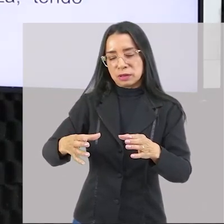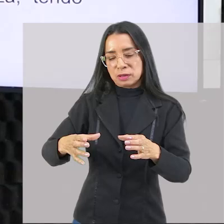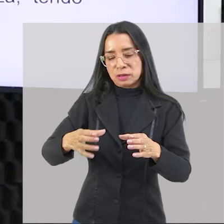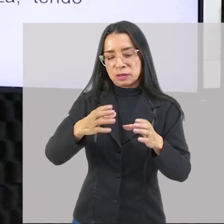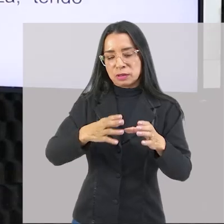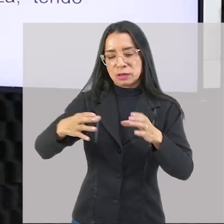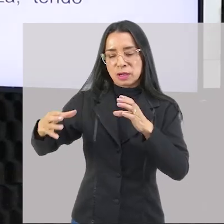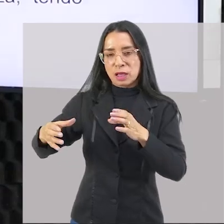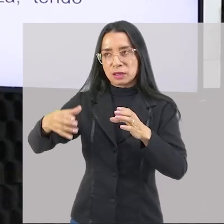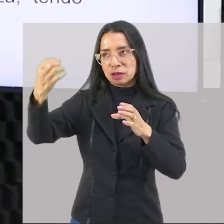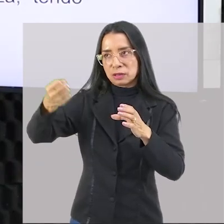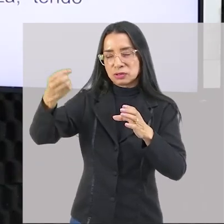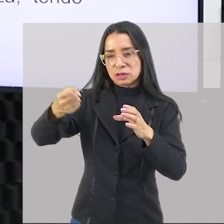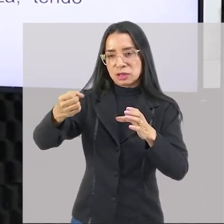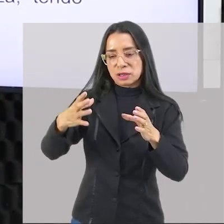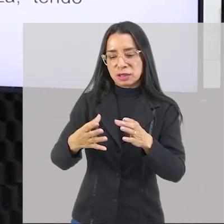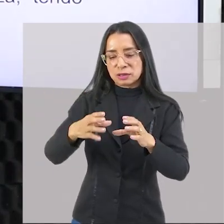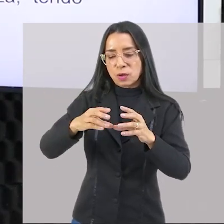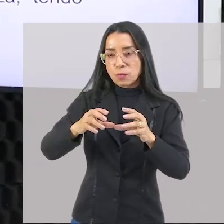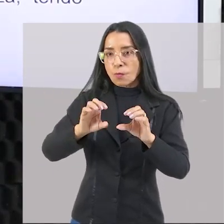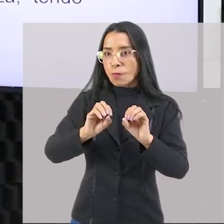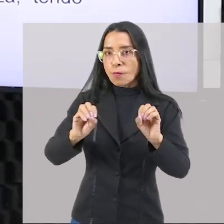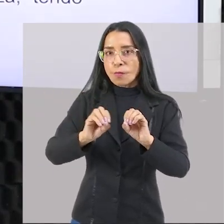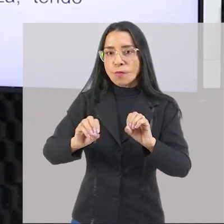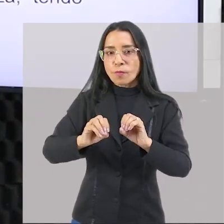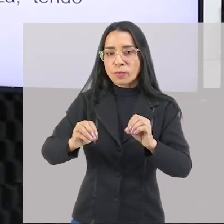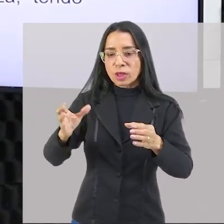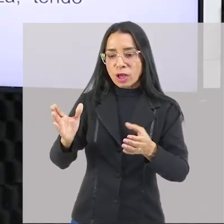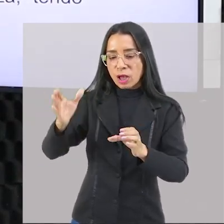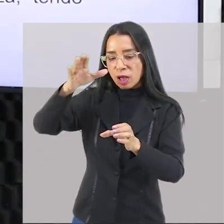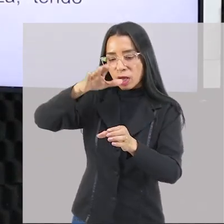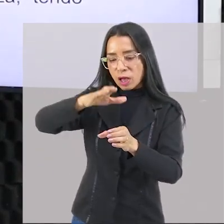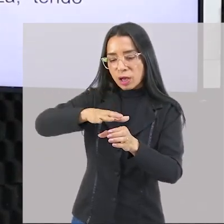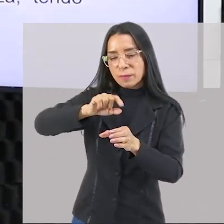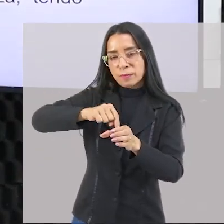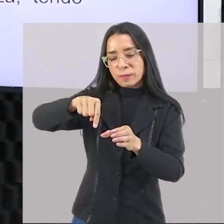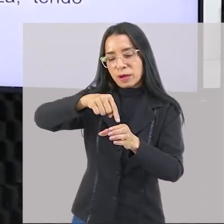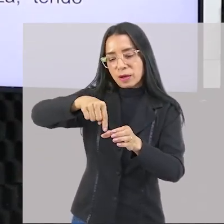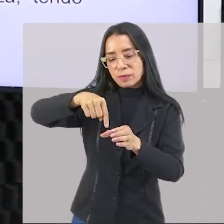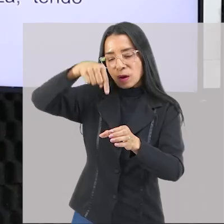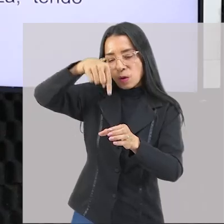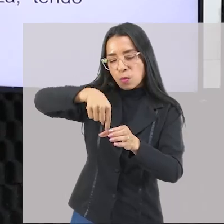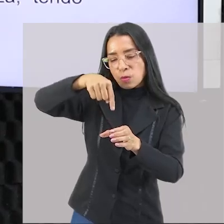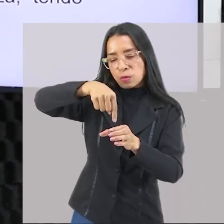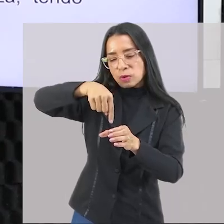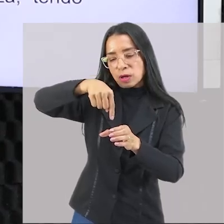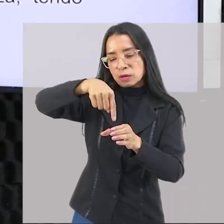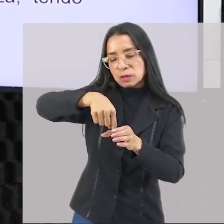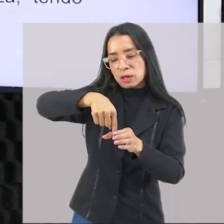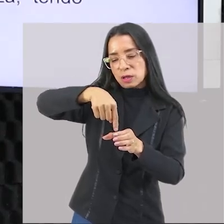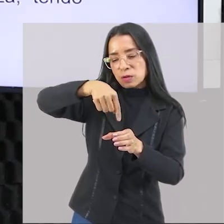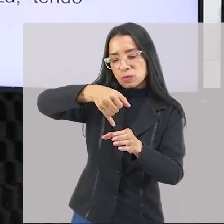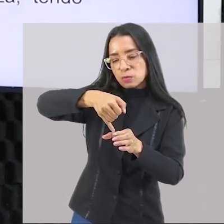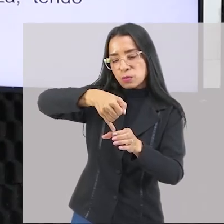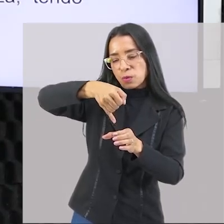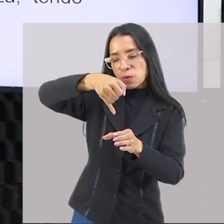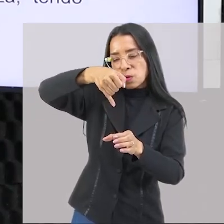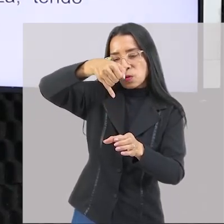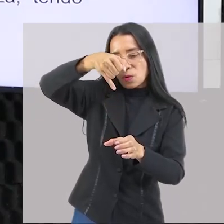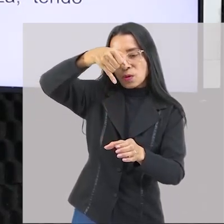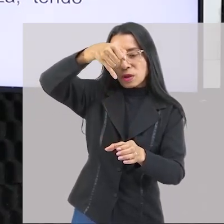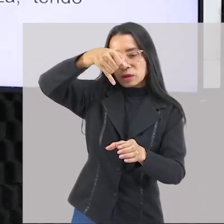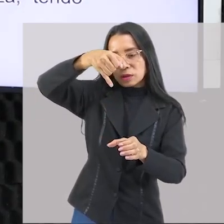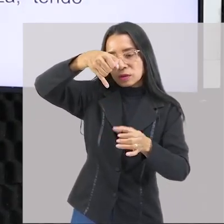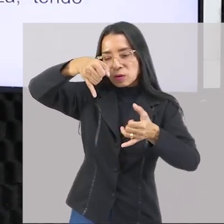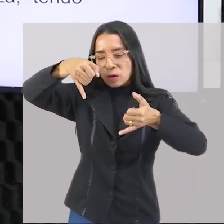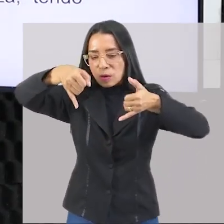lata de leite, aí quando a lata esvaziava, a gente tampava, fechava, fazia um buraco na tampa, botava um fio e saía andando. Ela tá balançando a cabeça